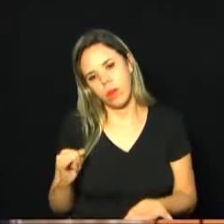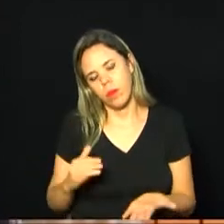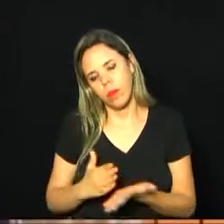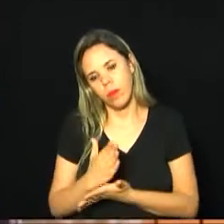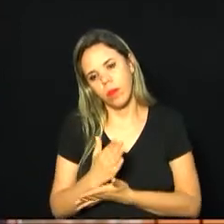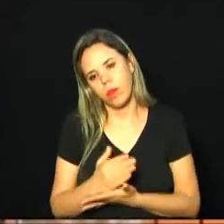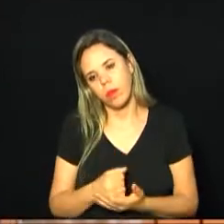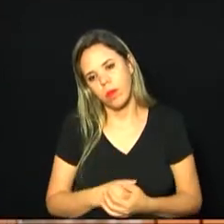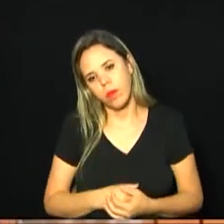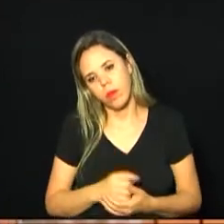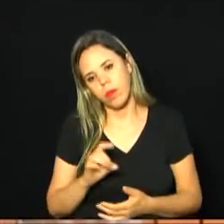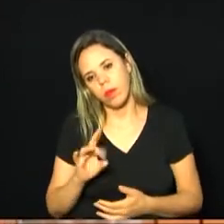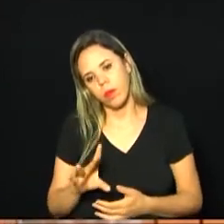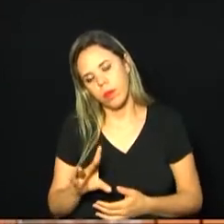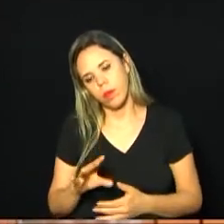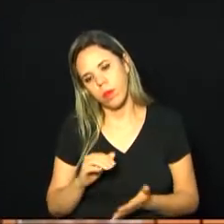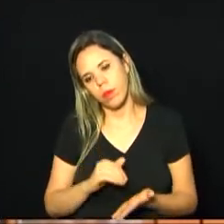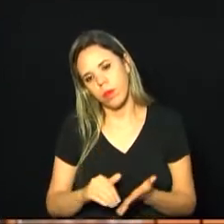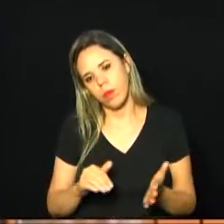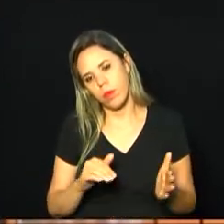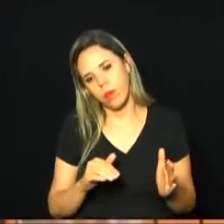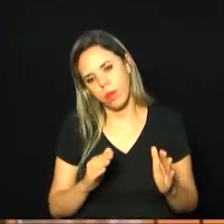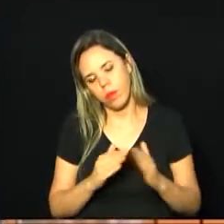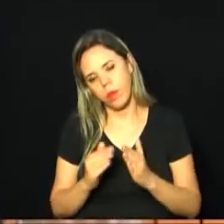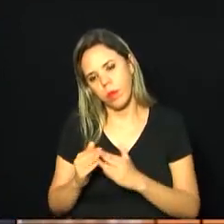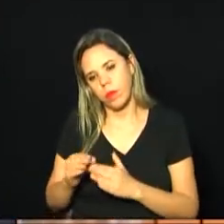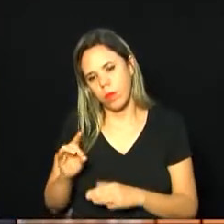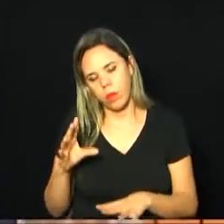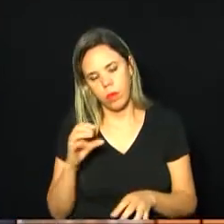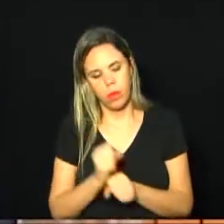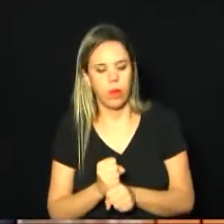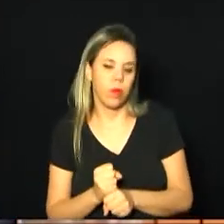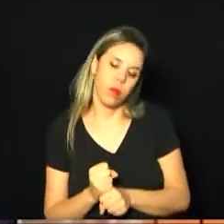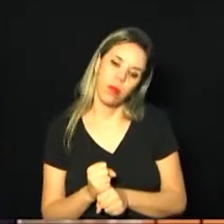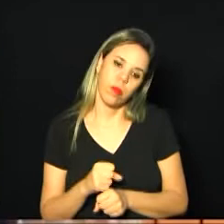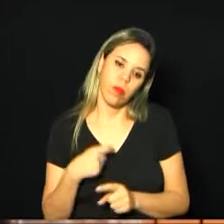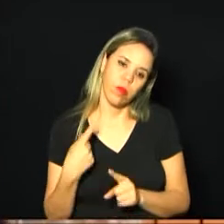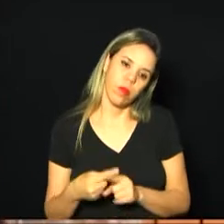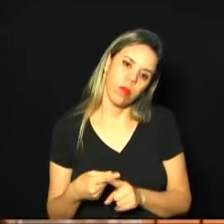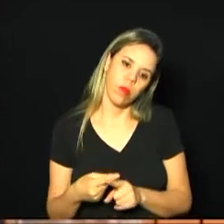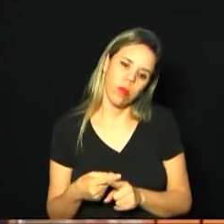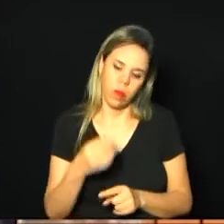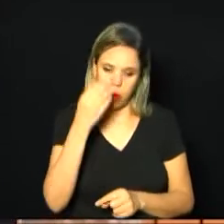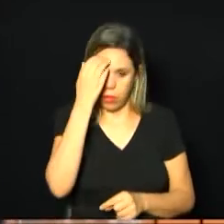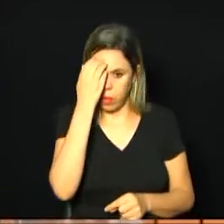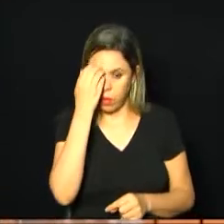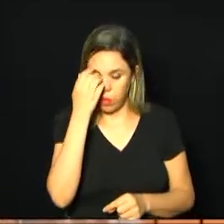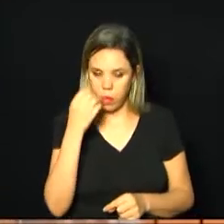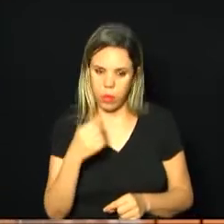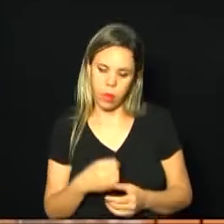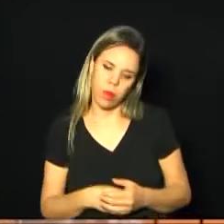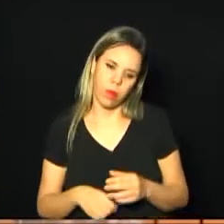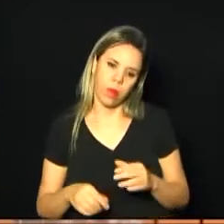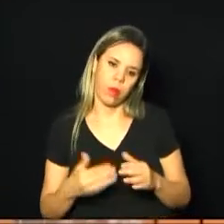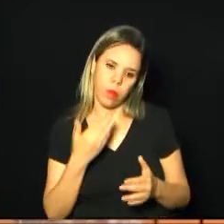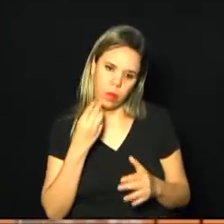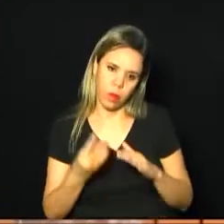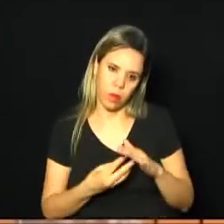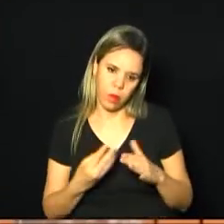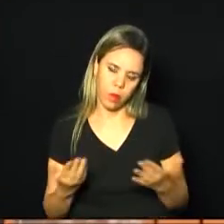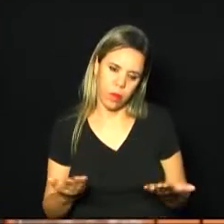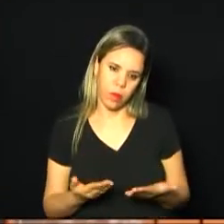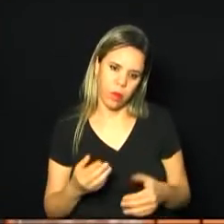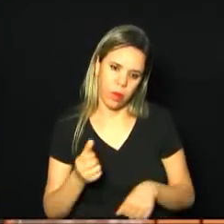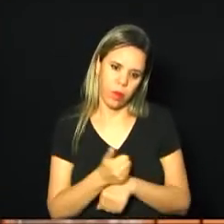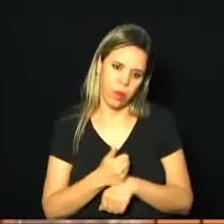aprovado for só como o secretário municipal de habitação acumula na forma da legislação específica em vigor